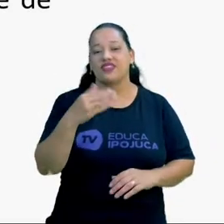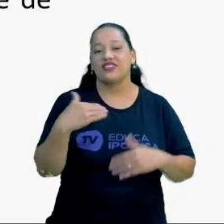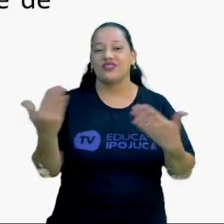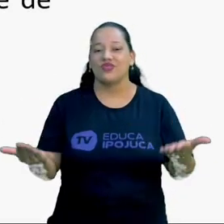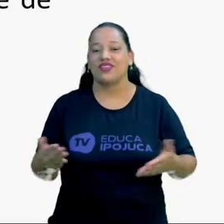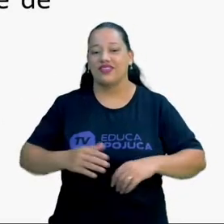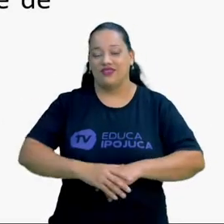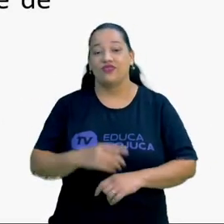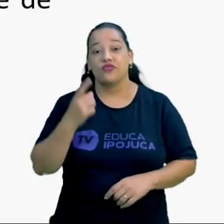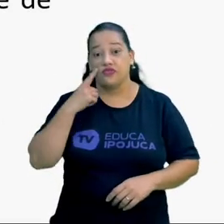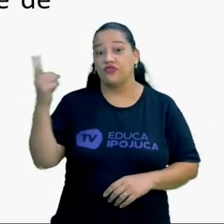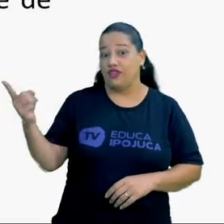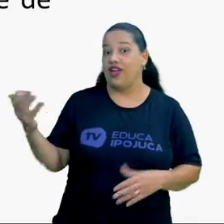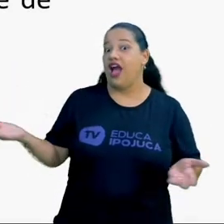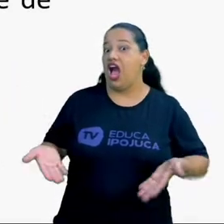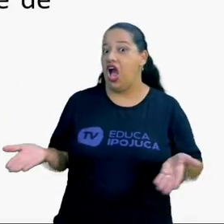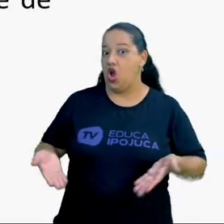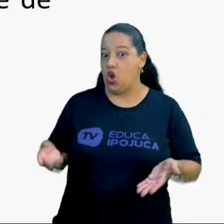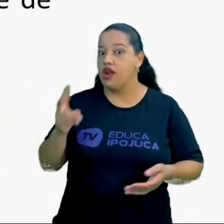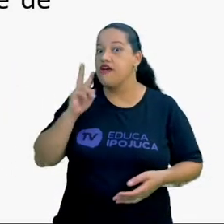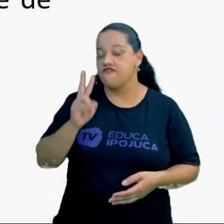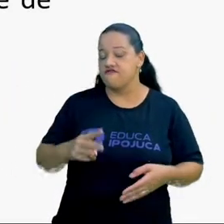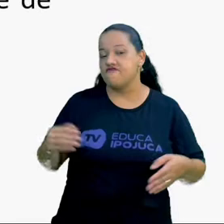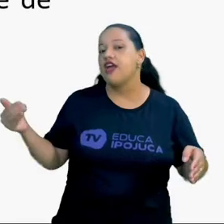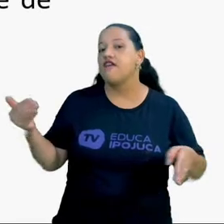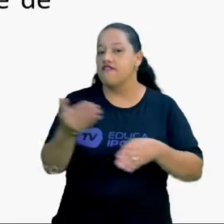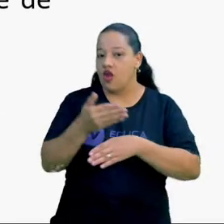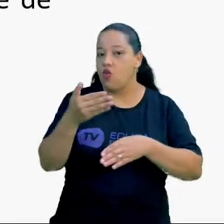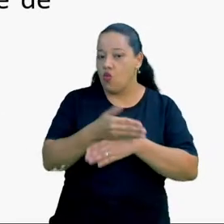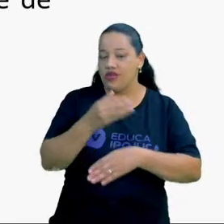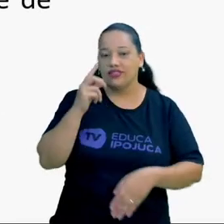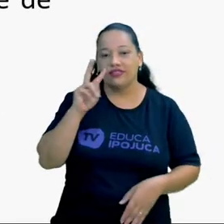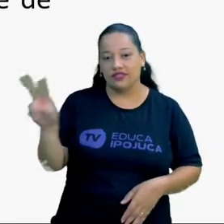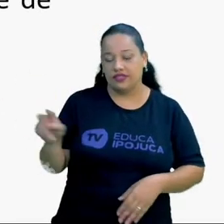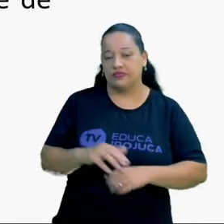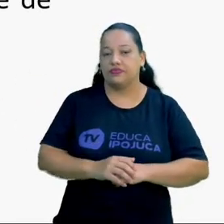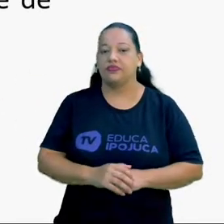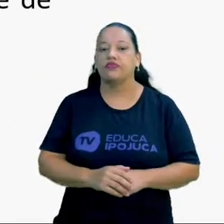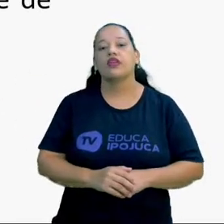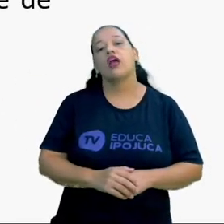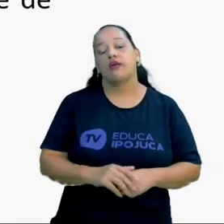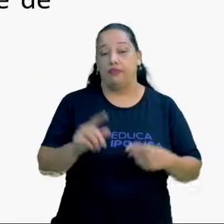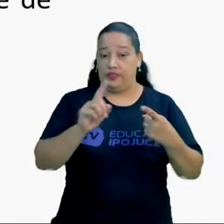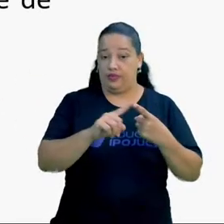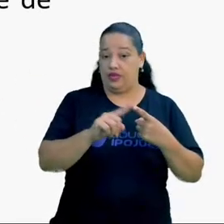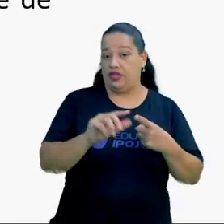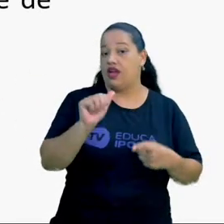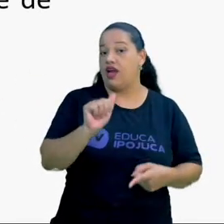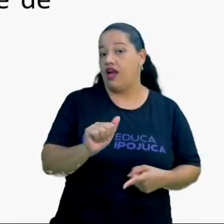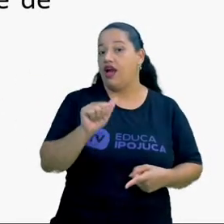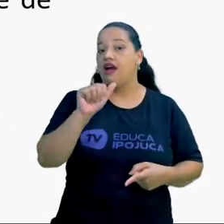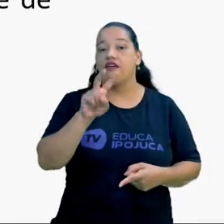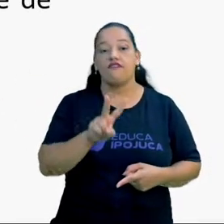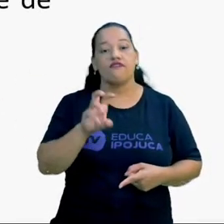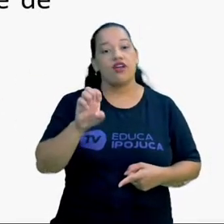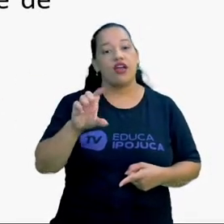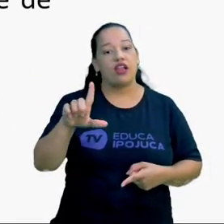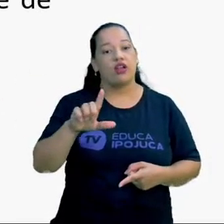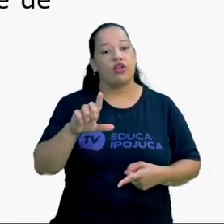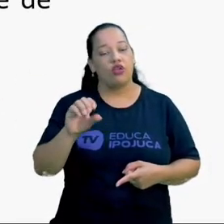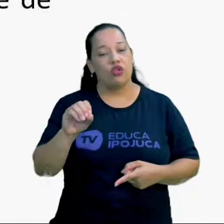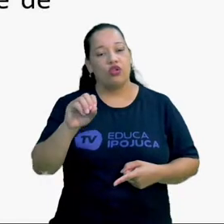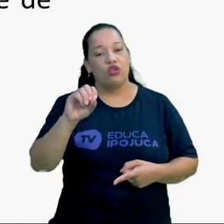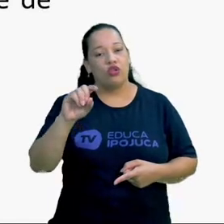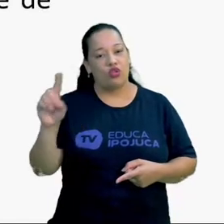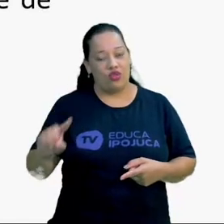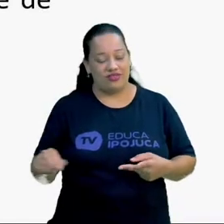vamos fazer a frequência absoluta. Por exemplo, a Veloz foi escolhida apenas uma vez.